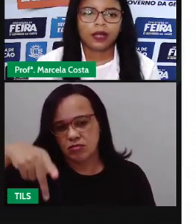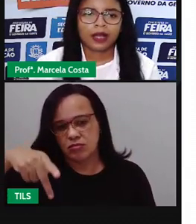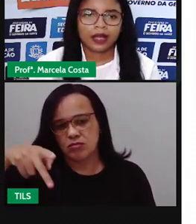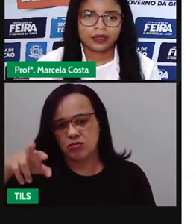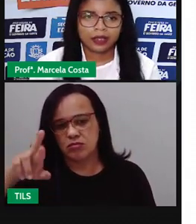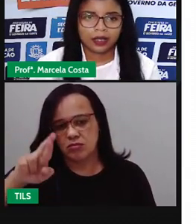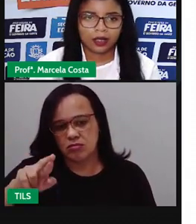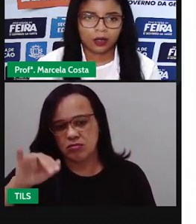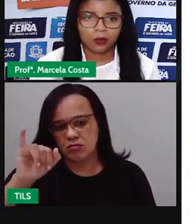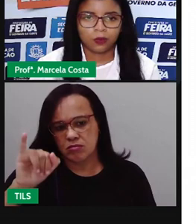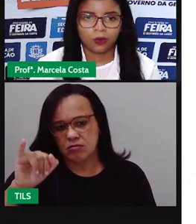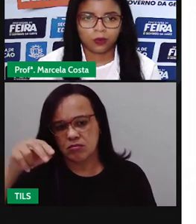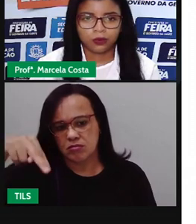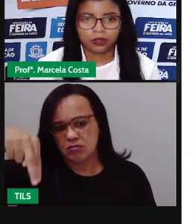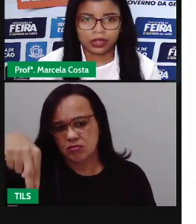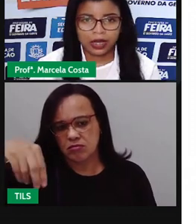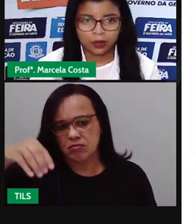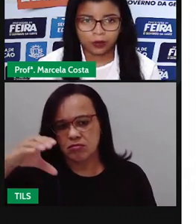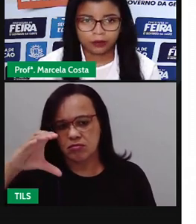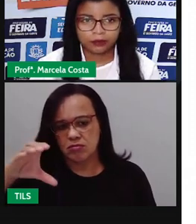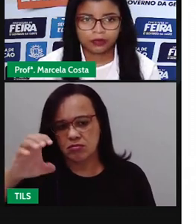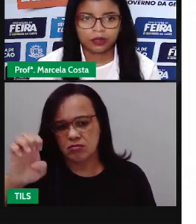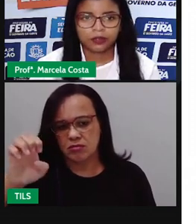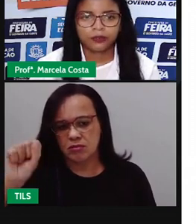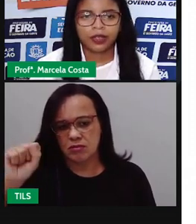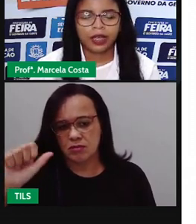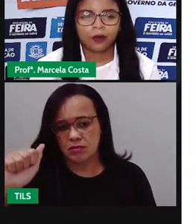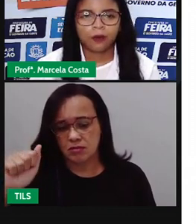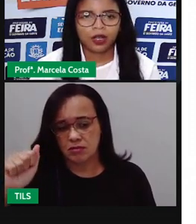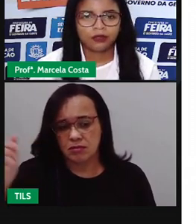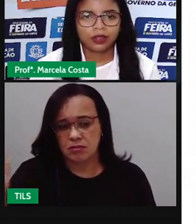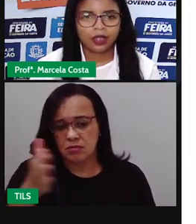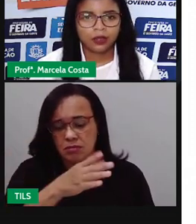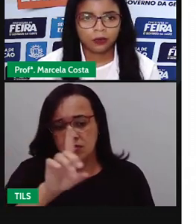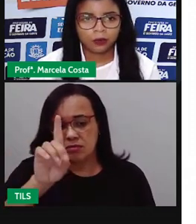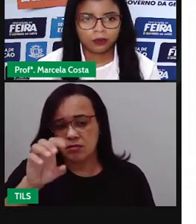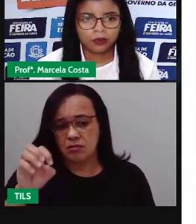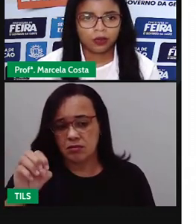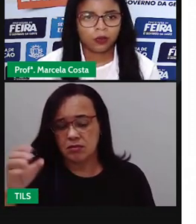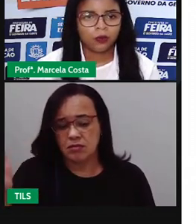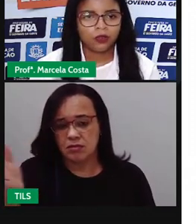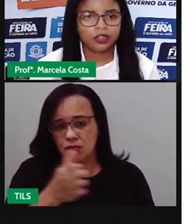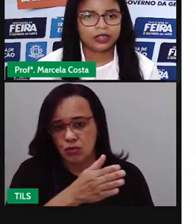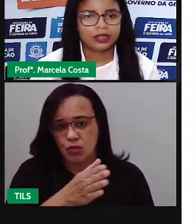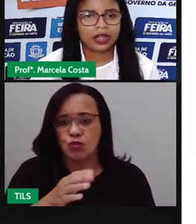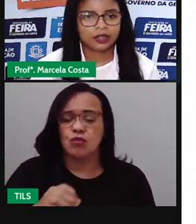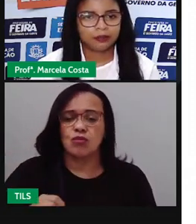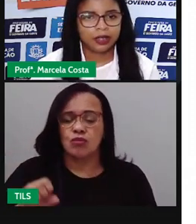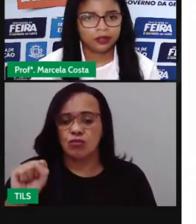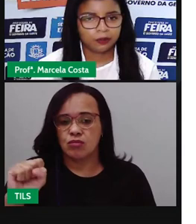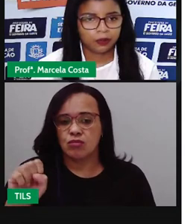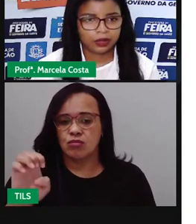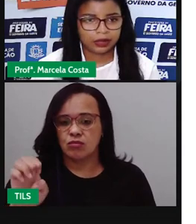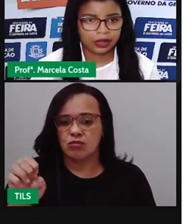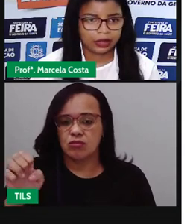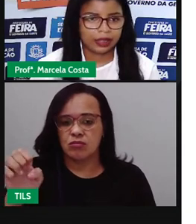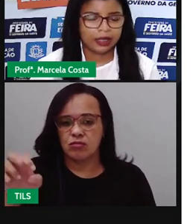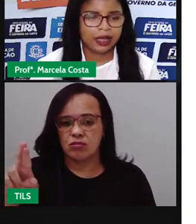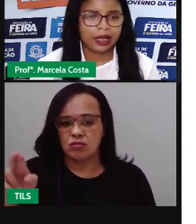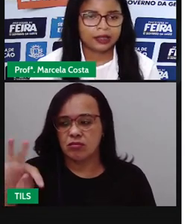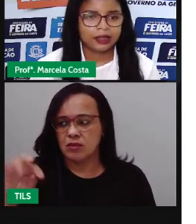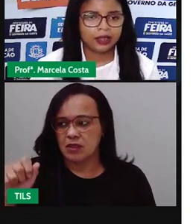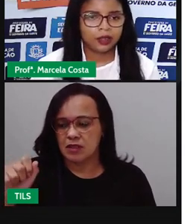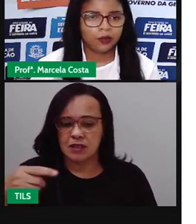Do casarão Olhos d'Água foi Recôncavo Interior, hoje cidade